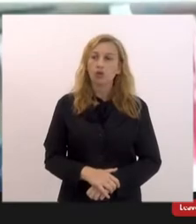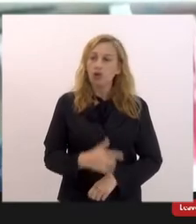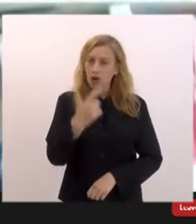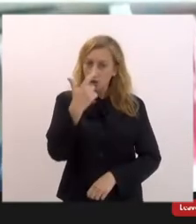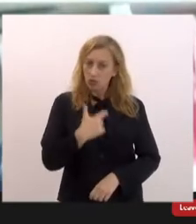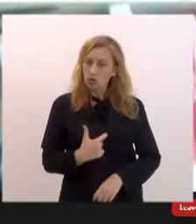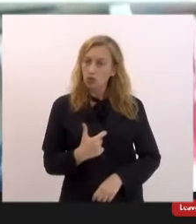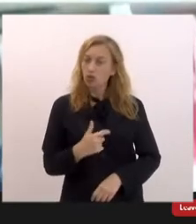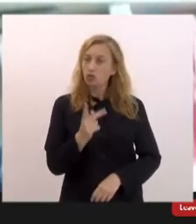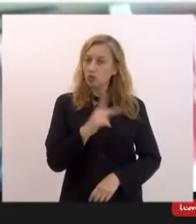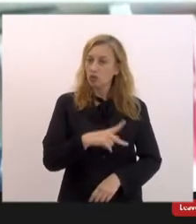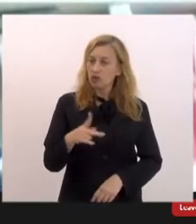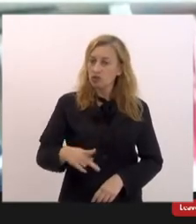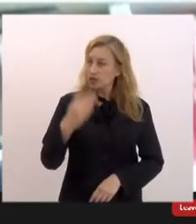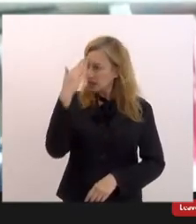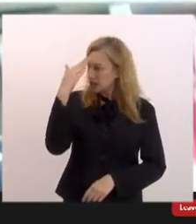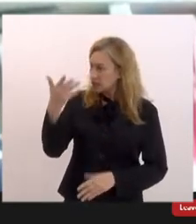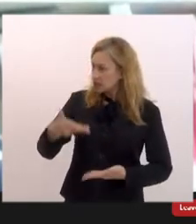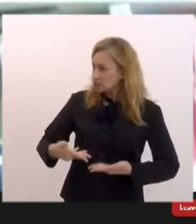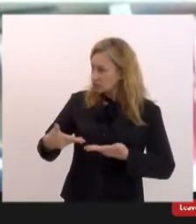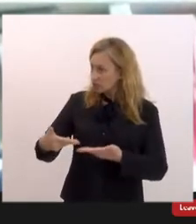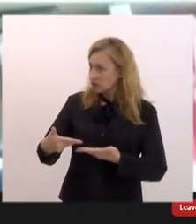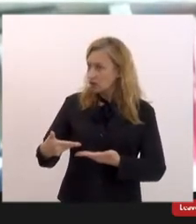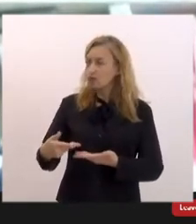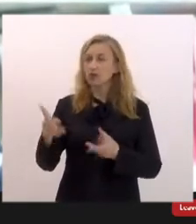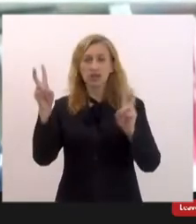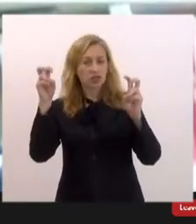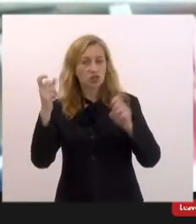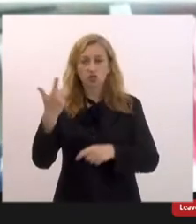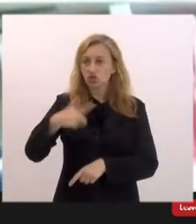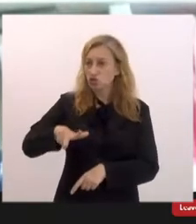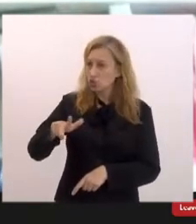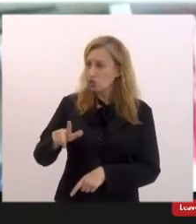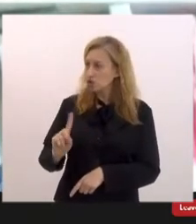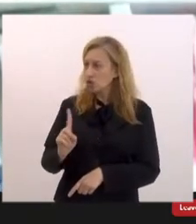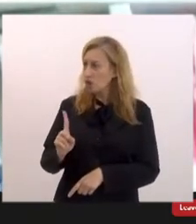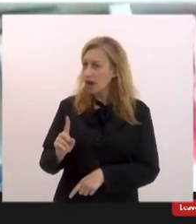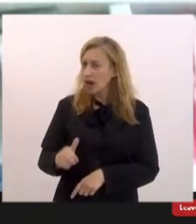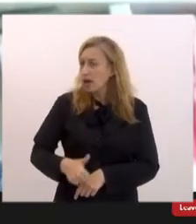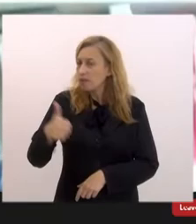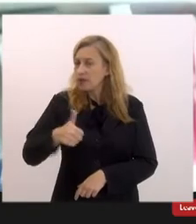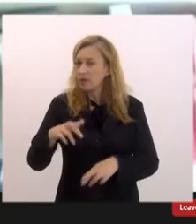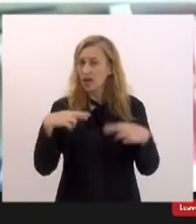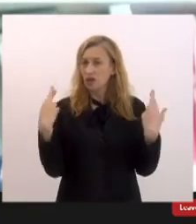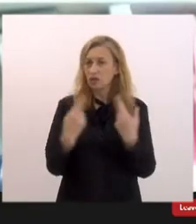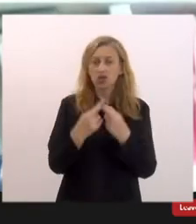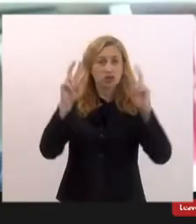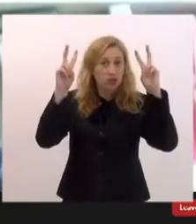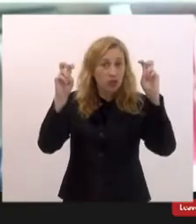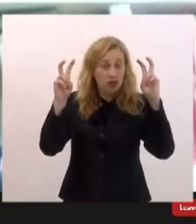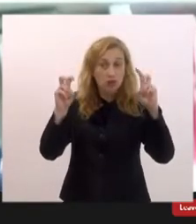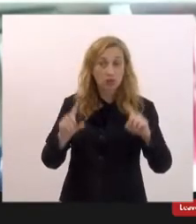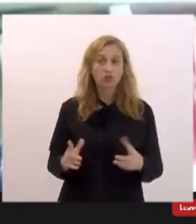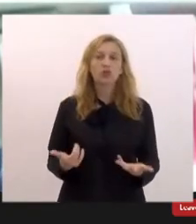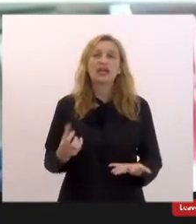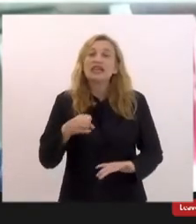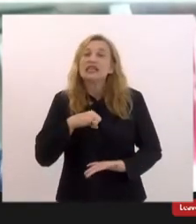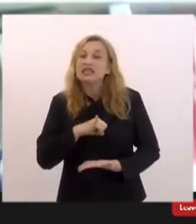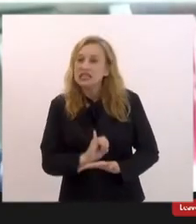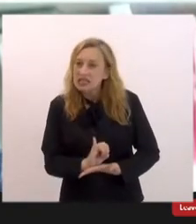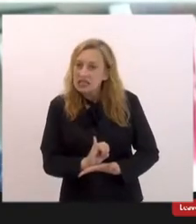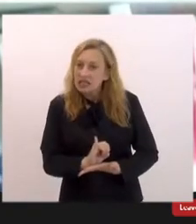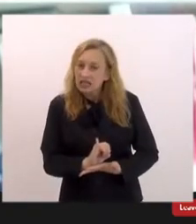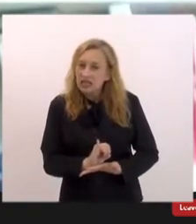agradeço trazer essa questão mais uma vez, porque não é a primeira audiência sobre o assunto, se